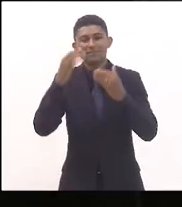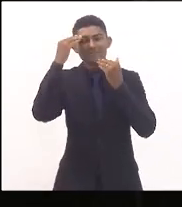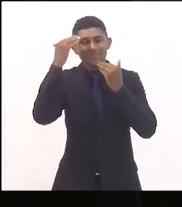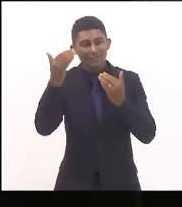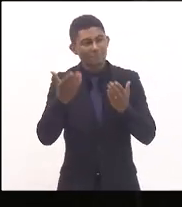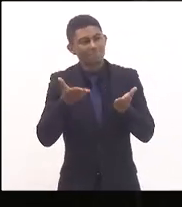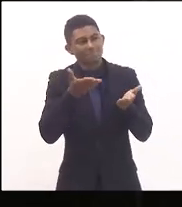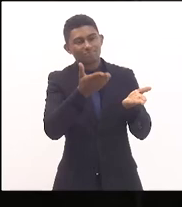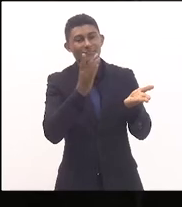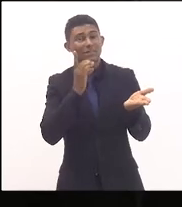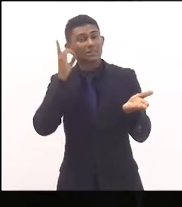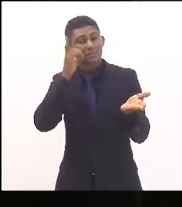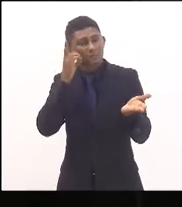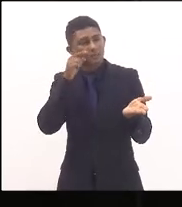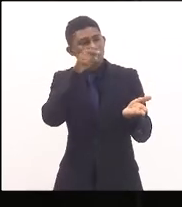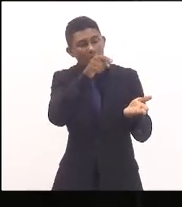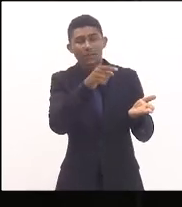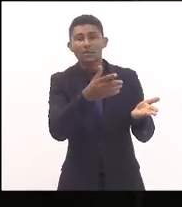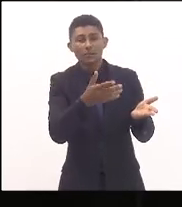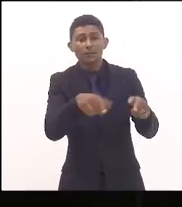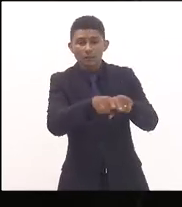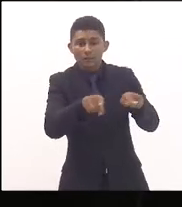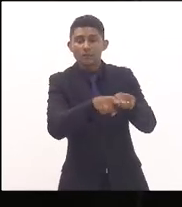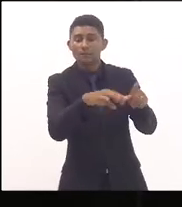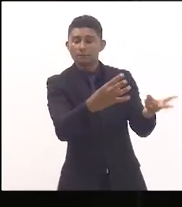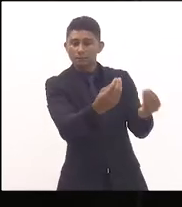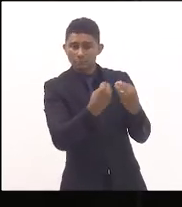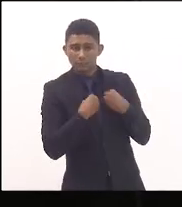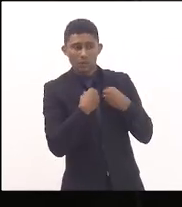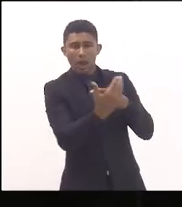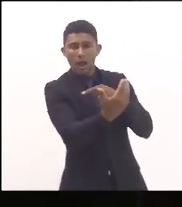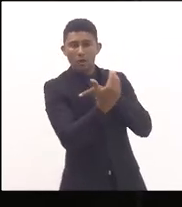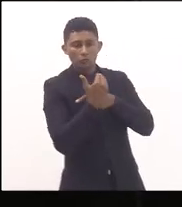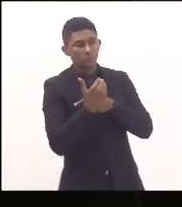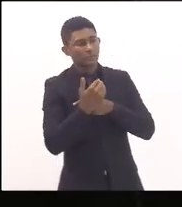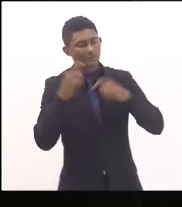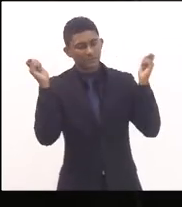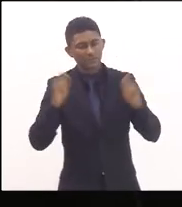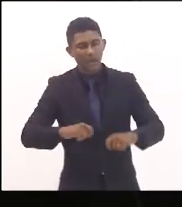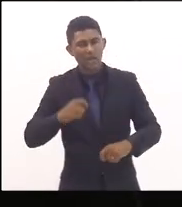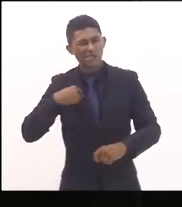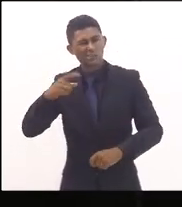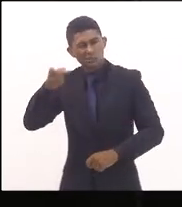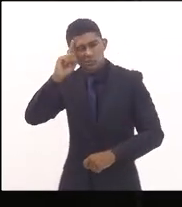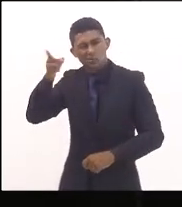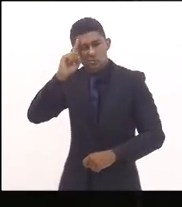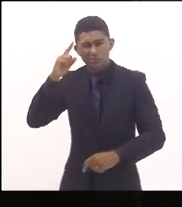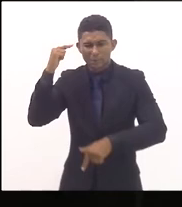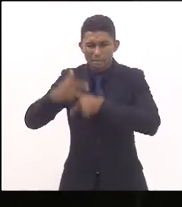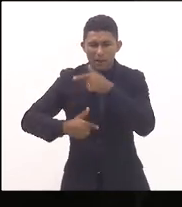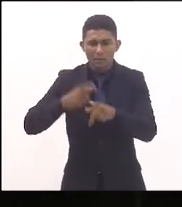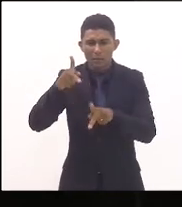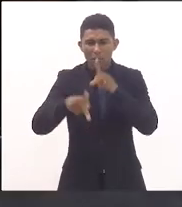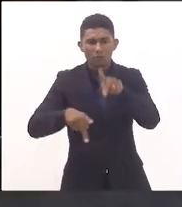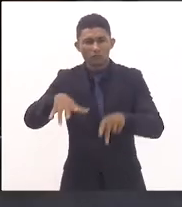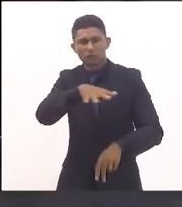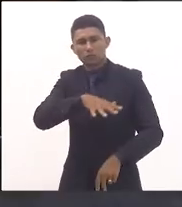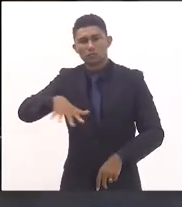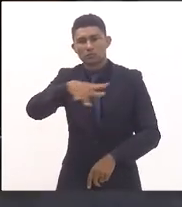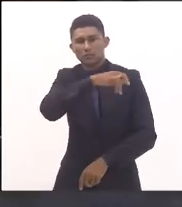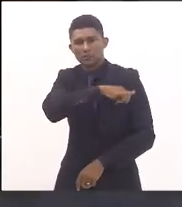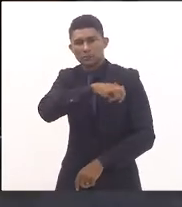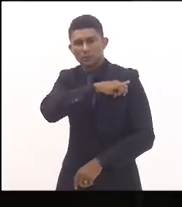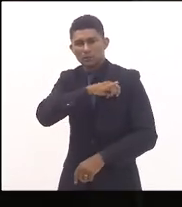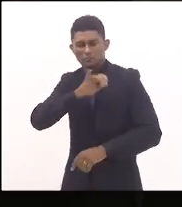ao senhor que me deu e me dá a oportunidade de trabalhar diariamente em prol da população Fluminense